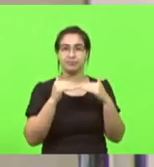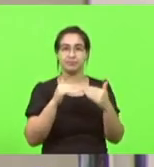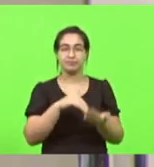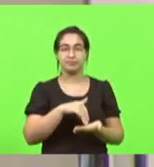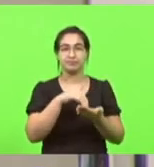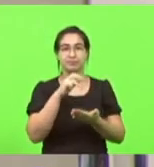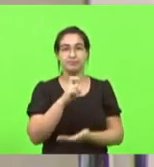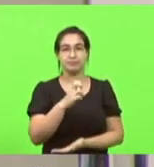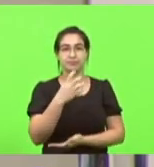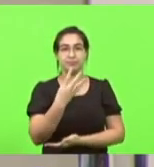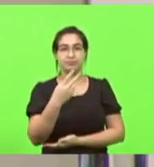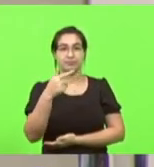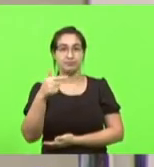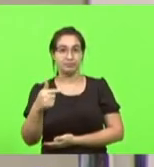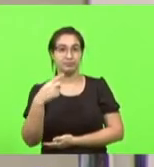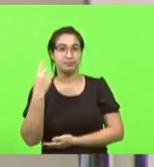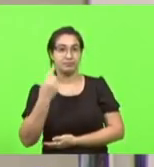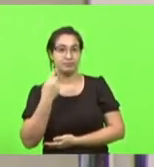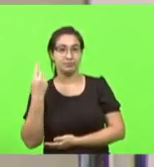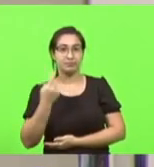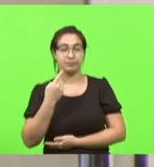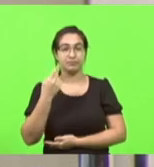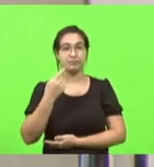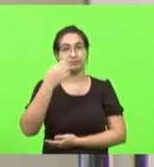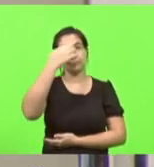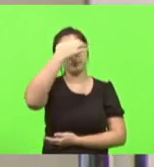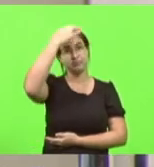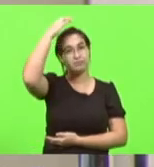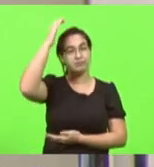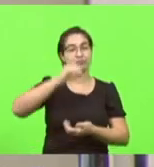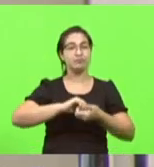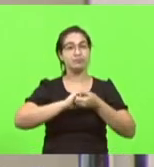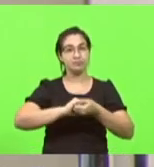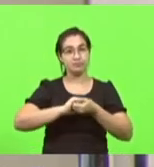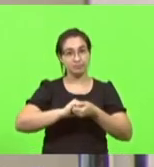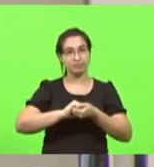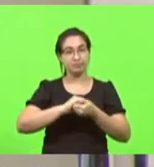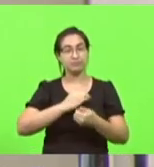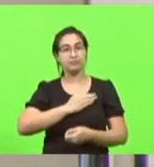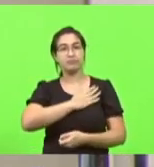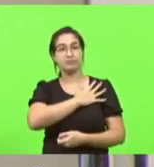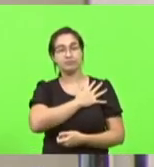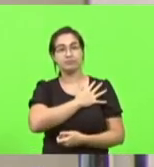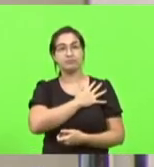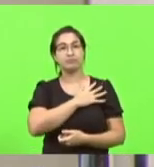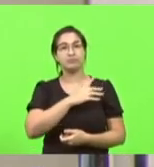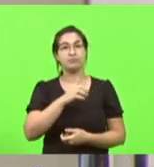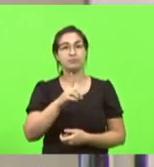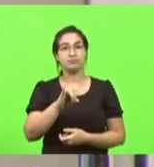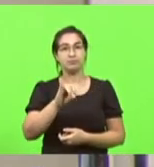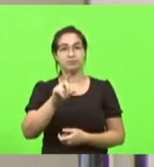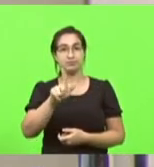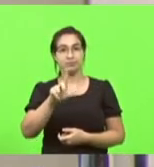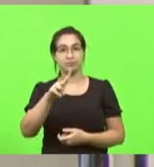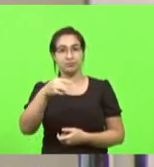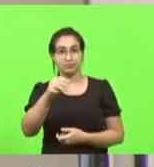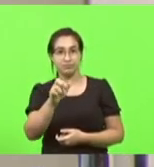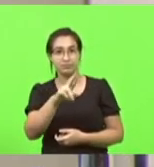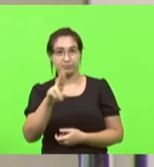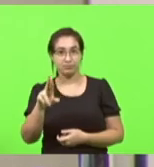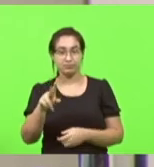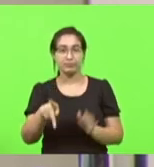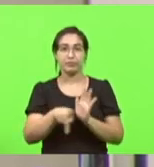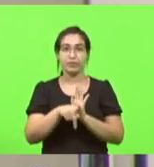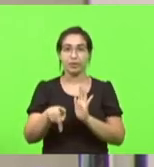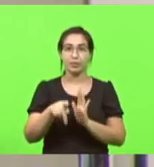Moção 547, autor deputado do Coronel Mocelin, cumprimentando o sargento Evandro Dilmar Botelho e o sargento Wilson Olímpio de Espíndola